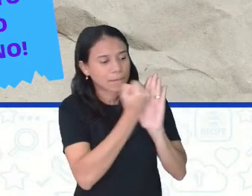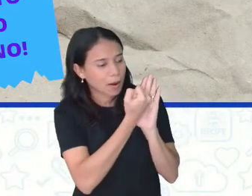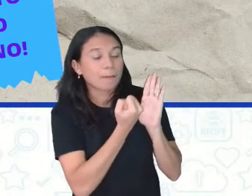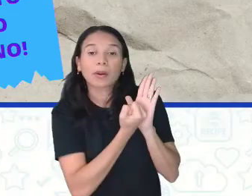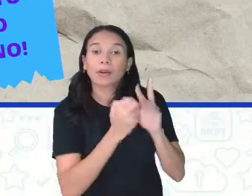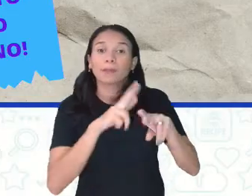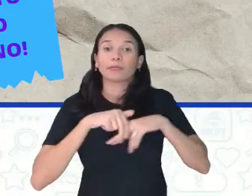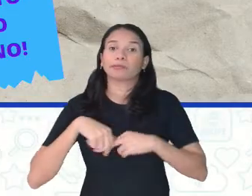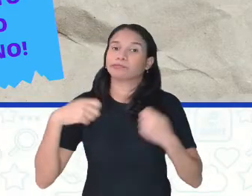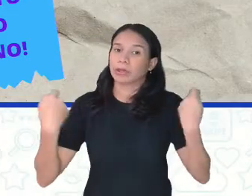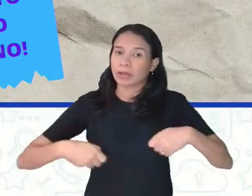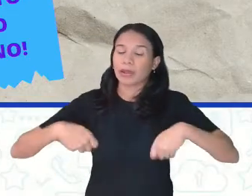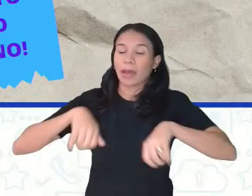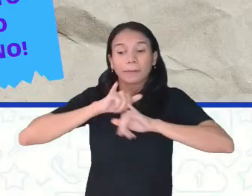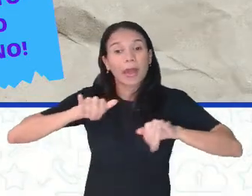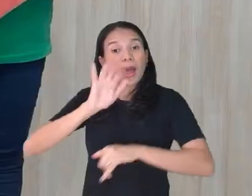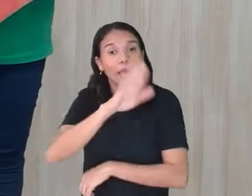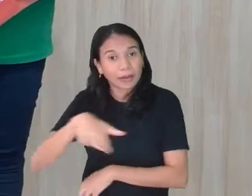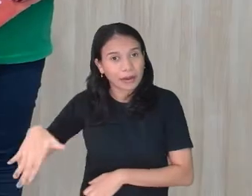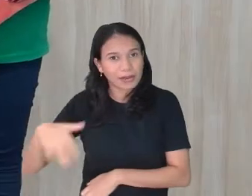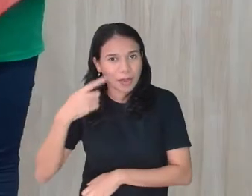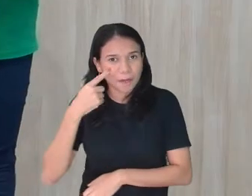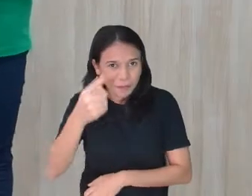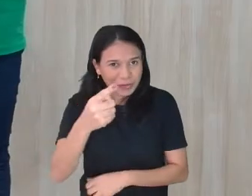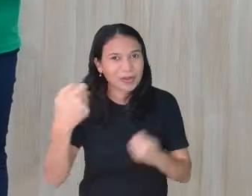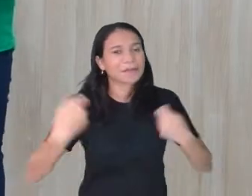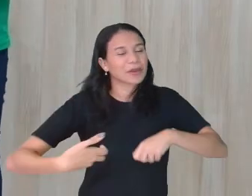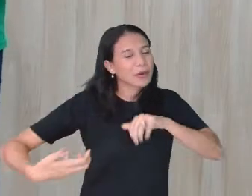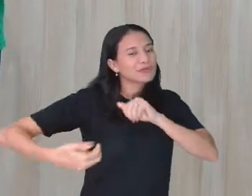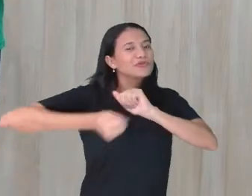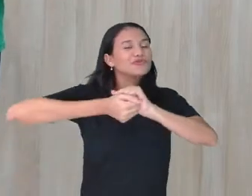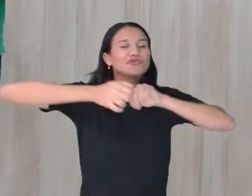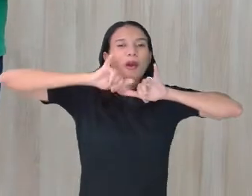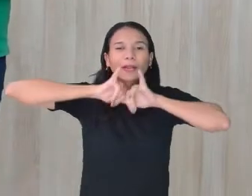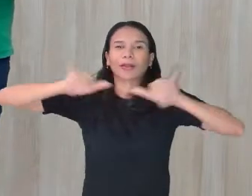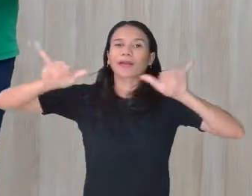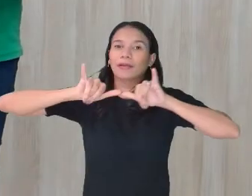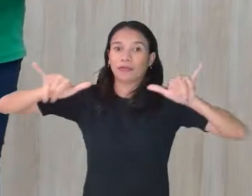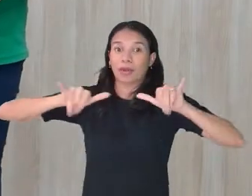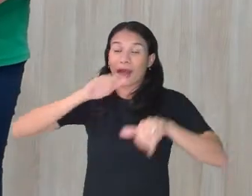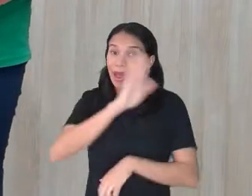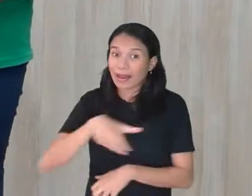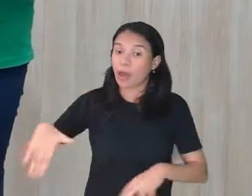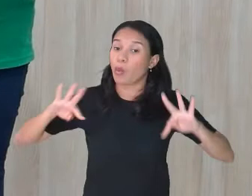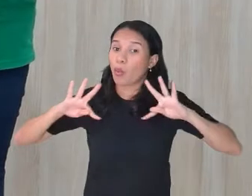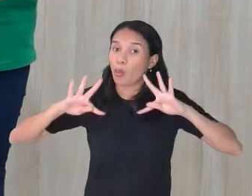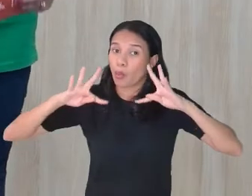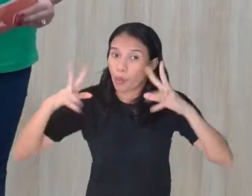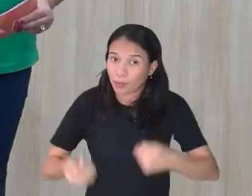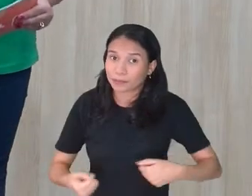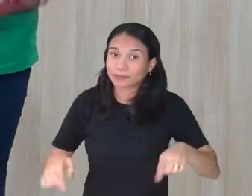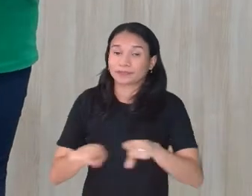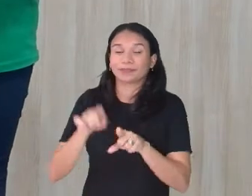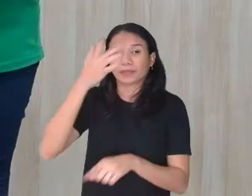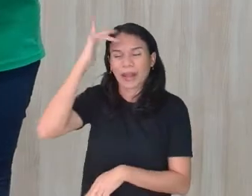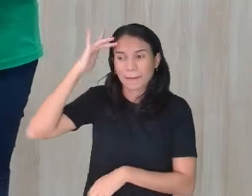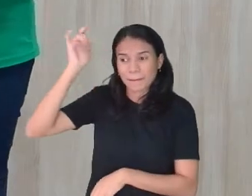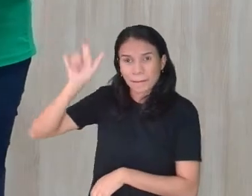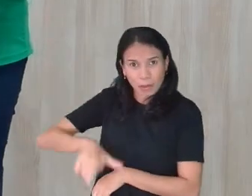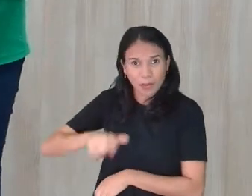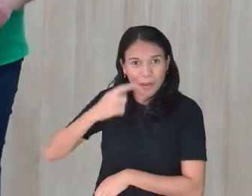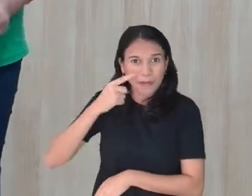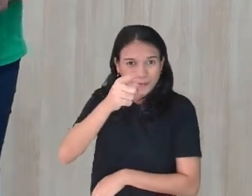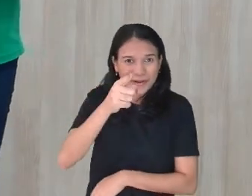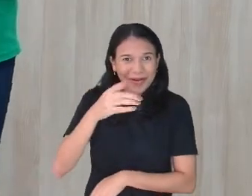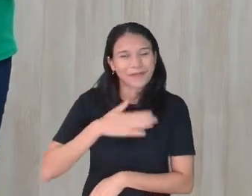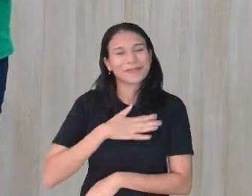é em relação às crianças. E contamos com vocês nessa divulgação, todas as crianças. E as outras pessoas, como você também, meu